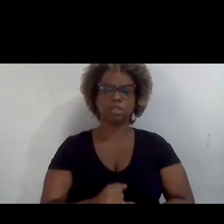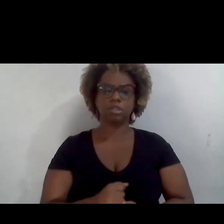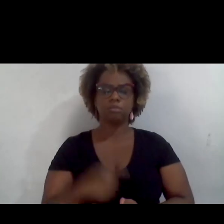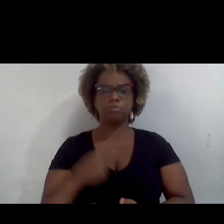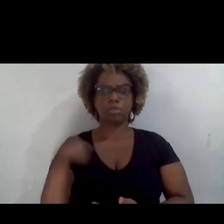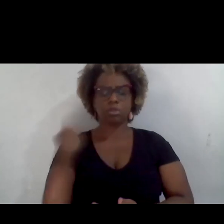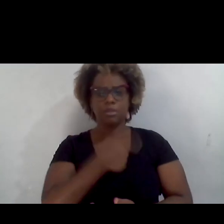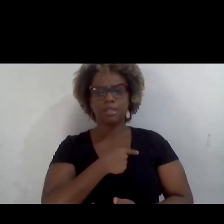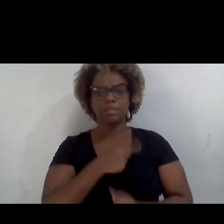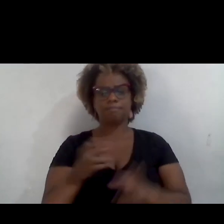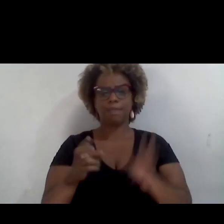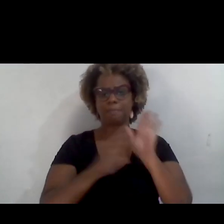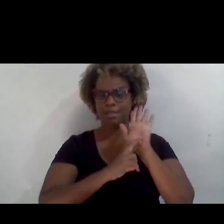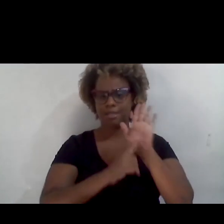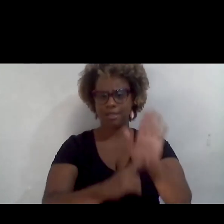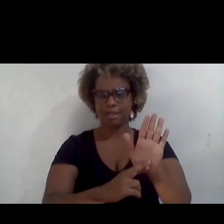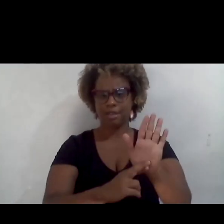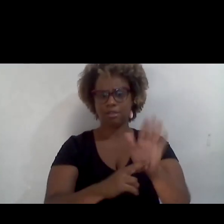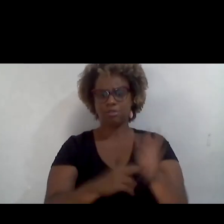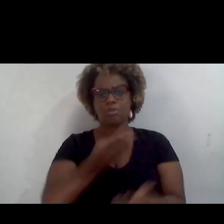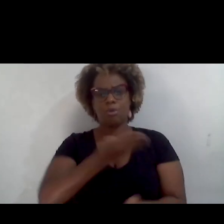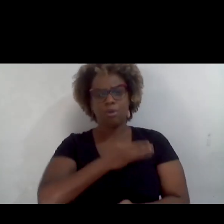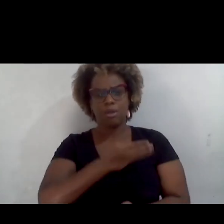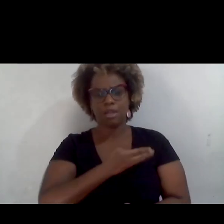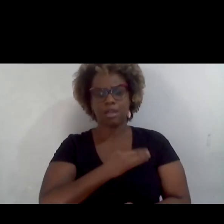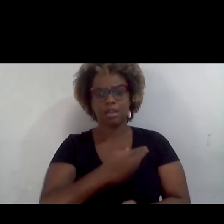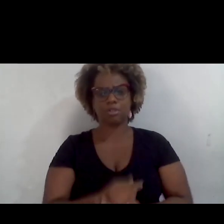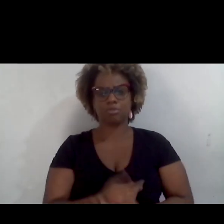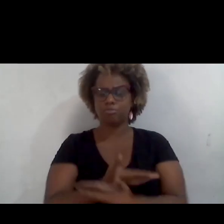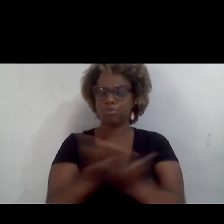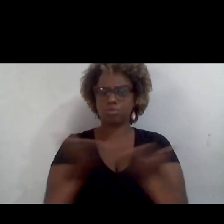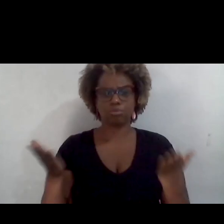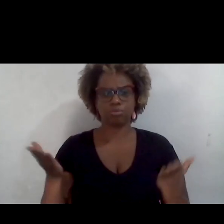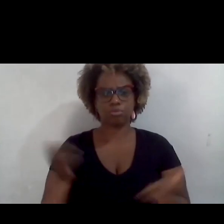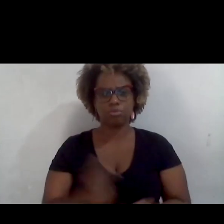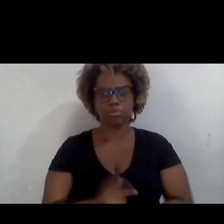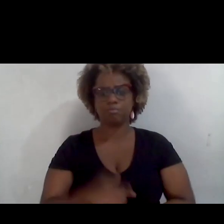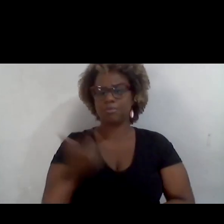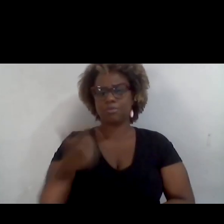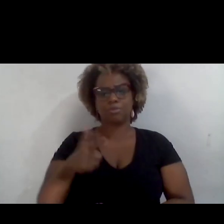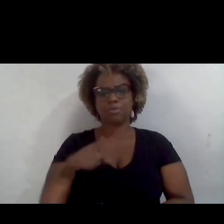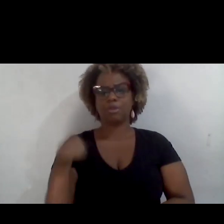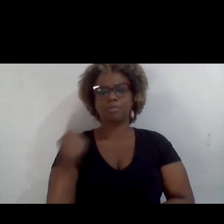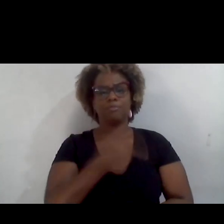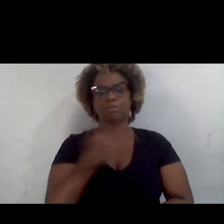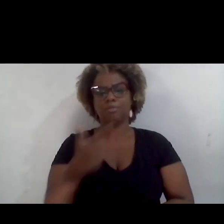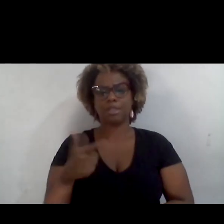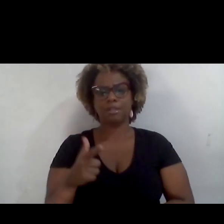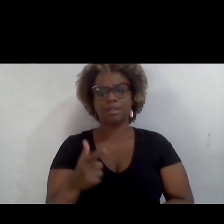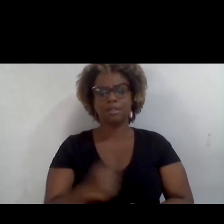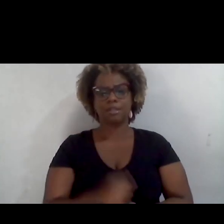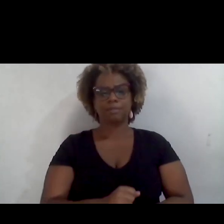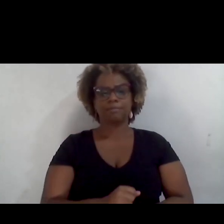colegas aqui, né? Eu acho que é fundamental que a gente tenha um orçamento, a gente não tem. A gente tem os espaços culturais destruídos, o